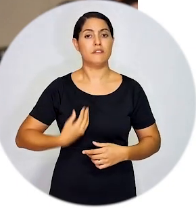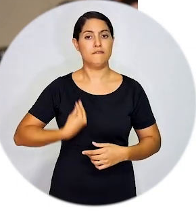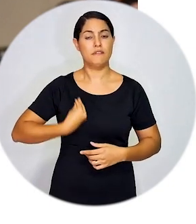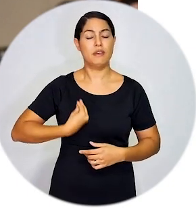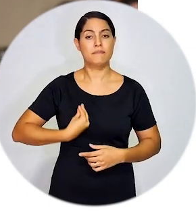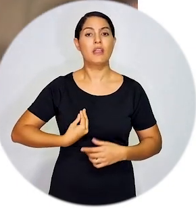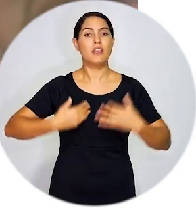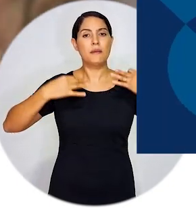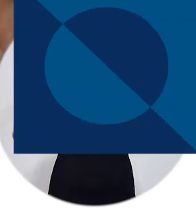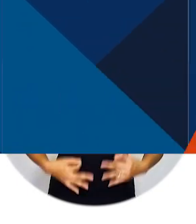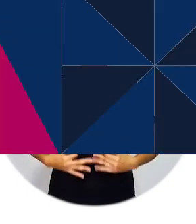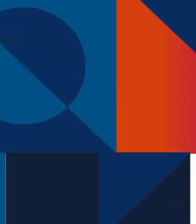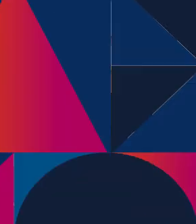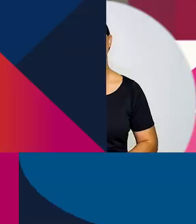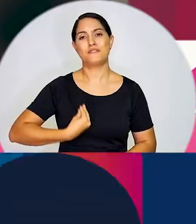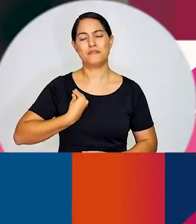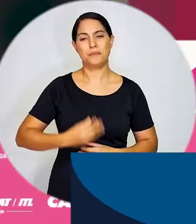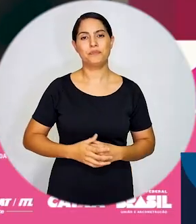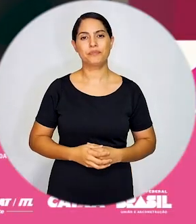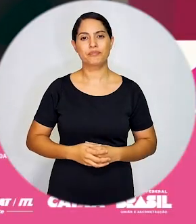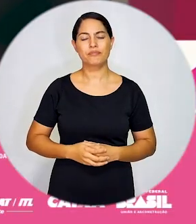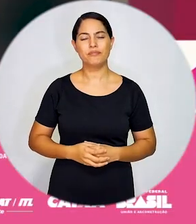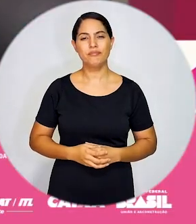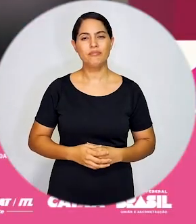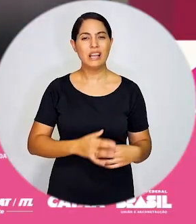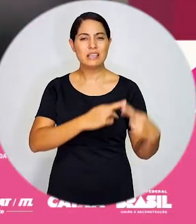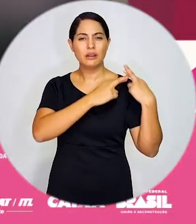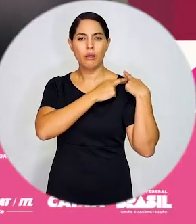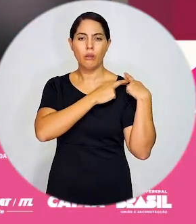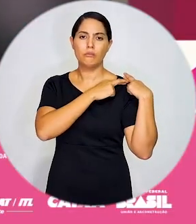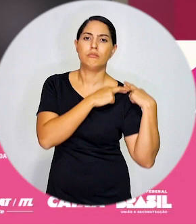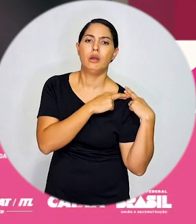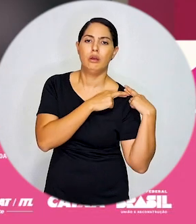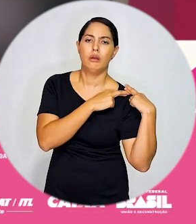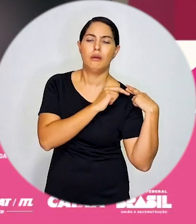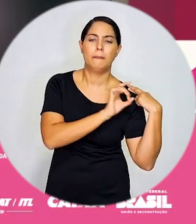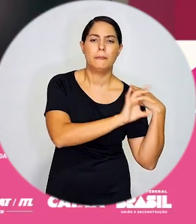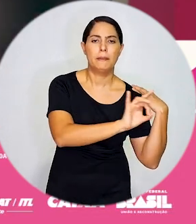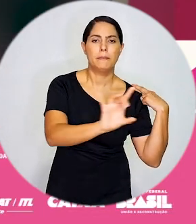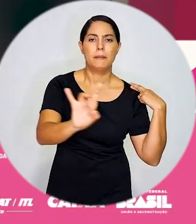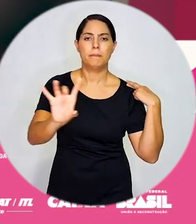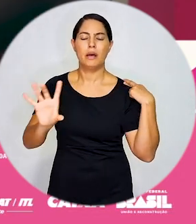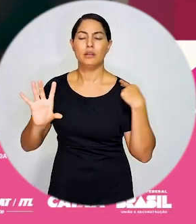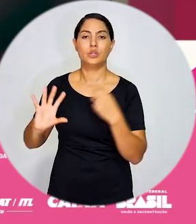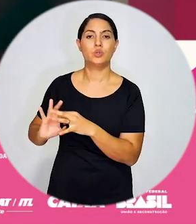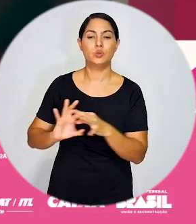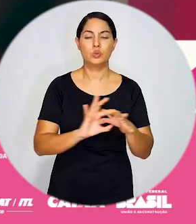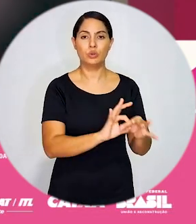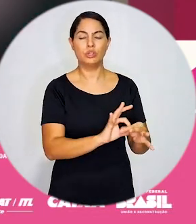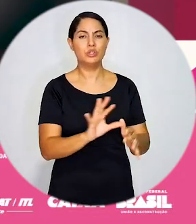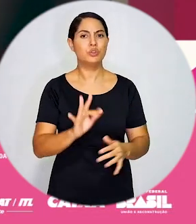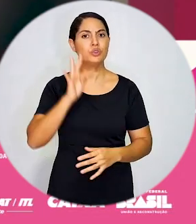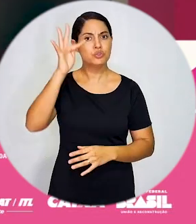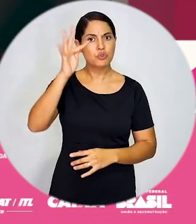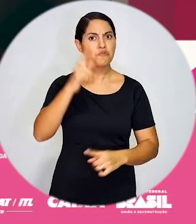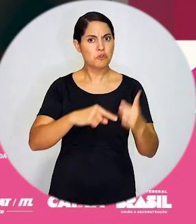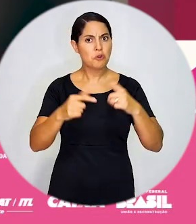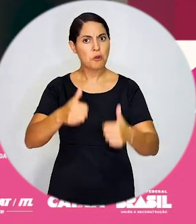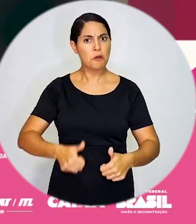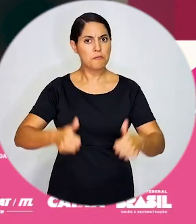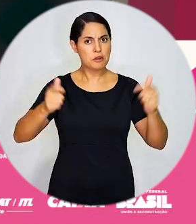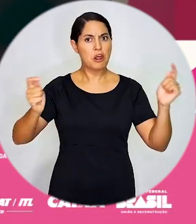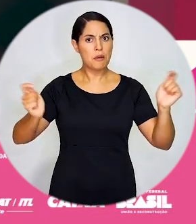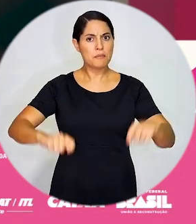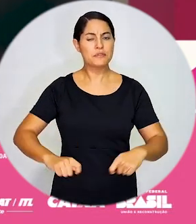politicamente e moralmente. A responsabilidade cai sobre todas e todos para assegurar um amanhã melhor para as